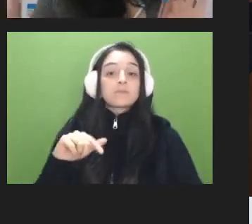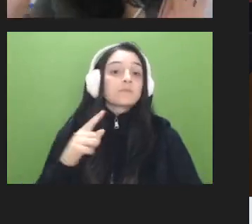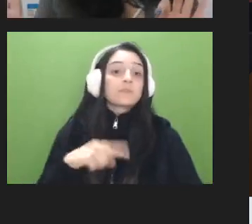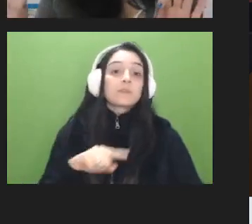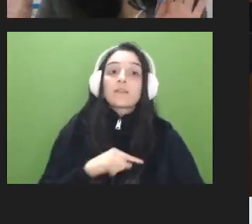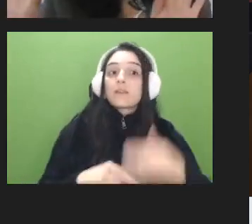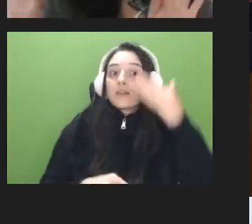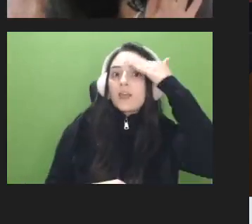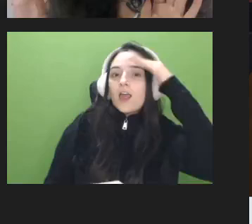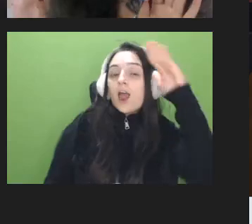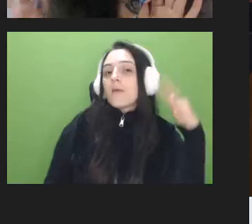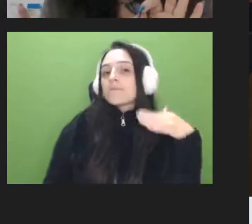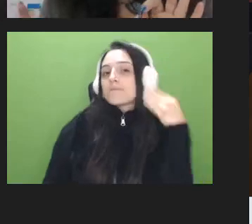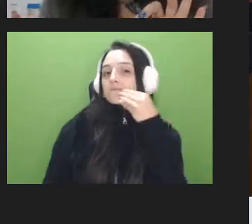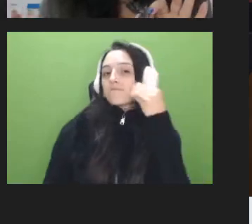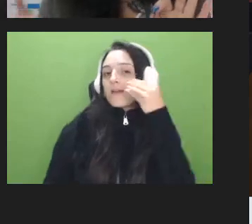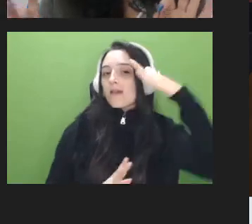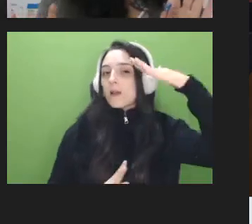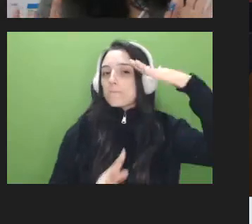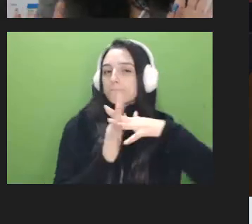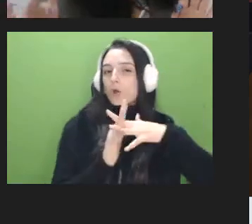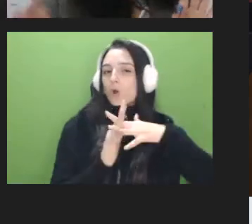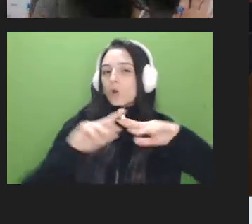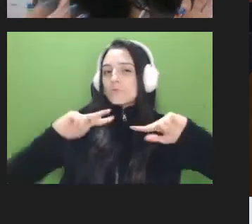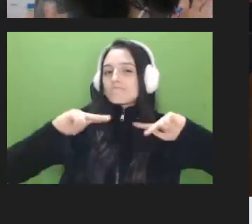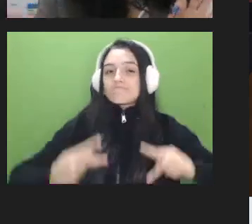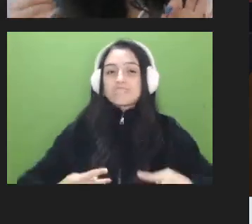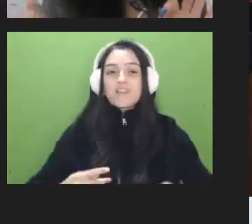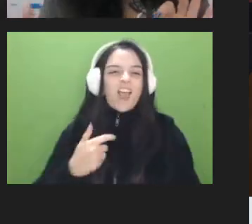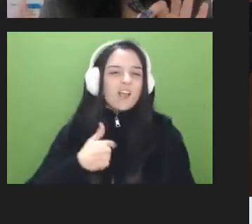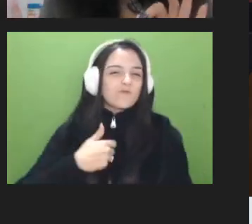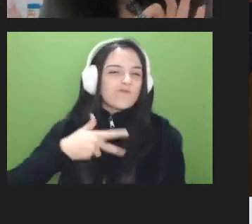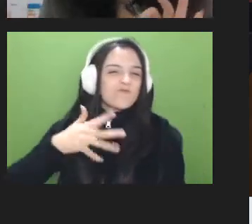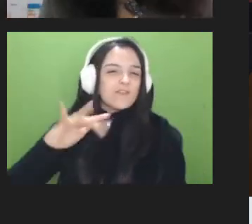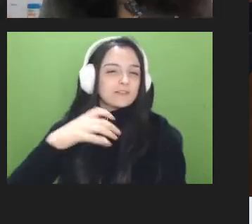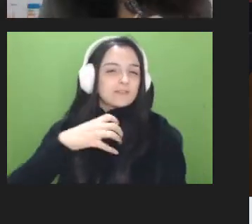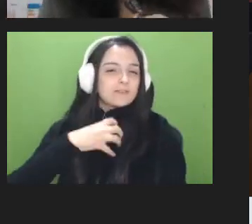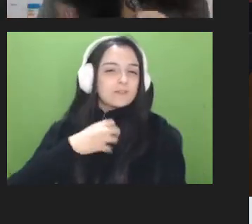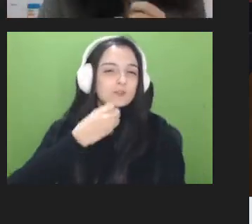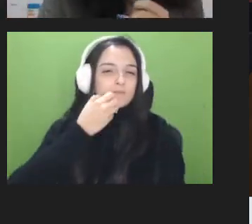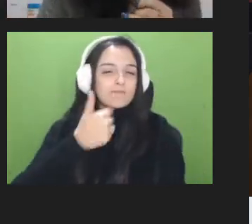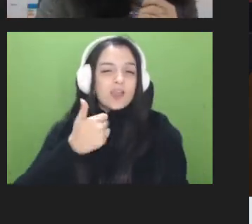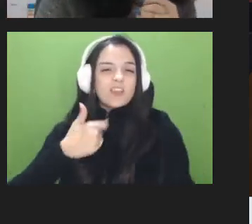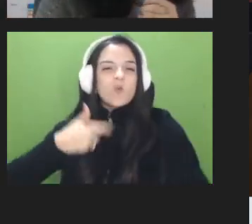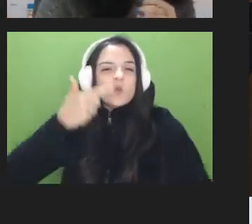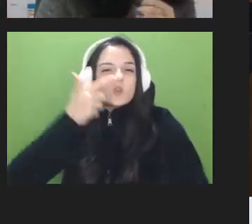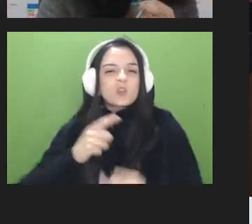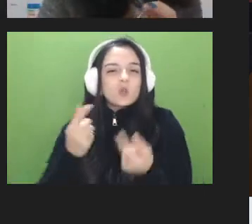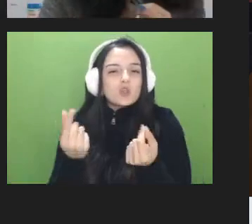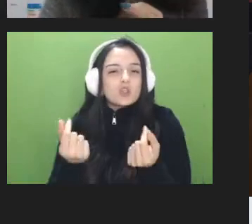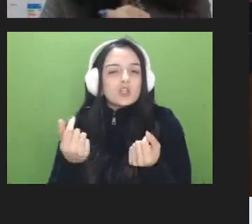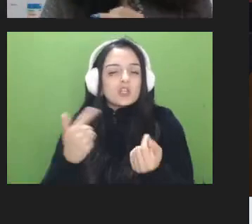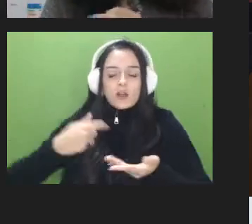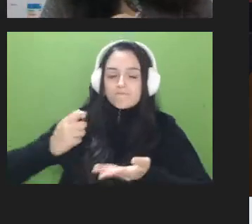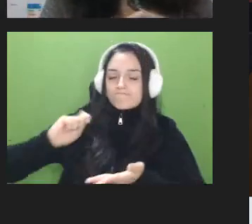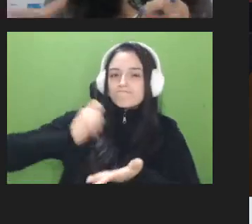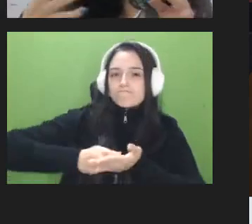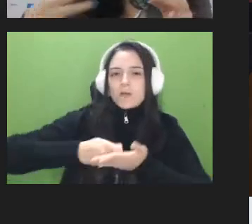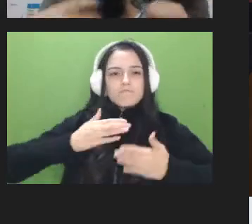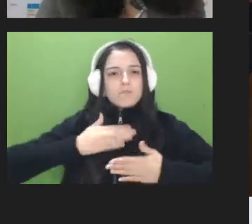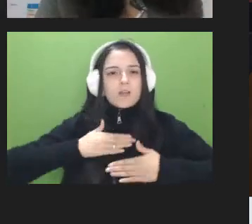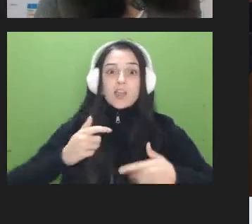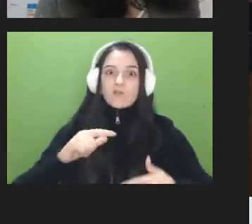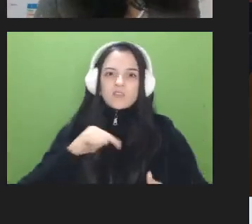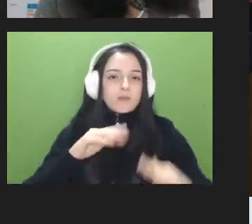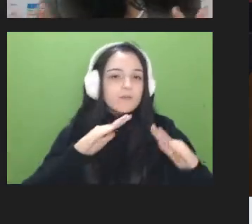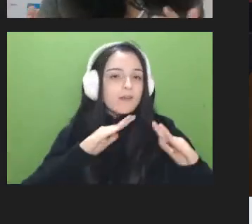Eu vou me sentir bem a partir do momento em que eu me bancar completamente, que eu tiver a minha casa, o meu carro, eu